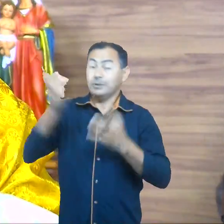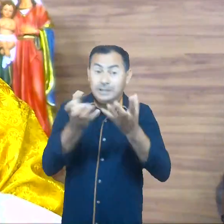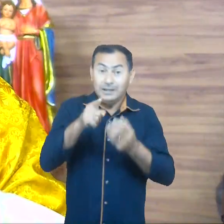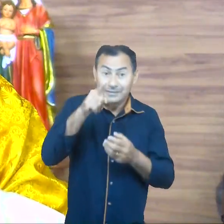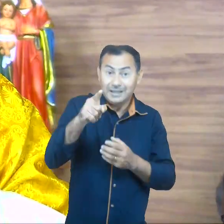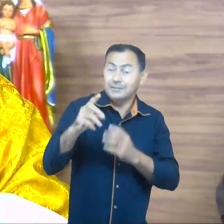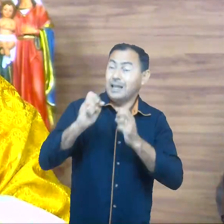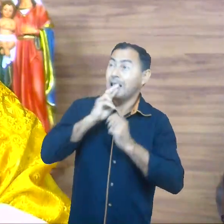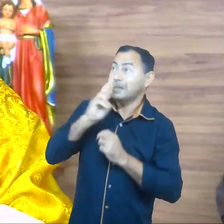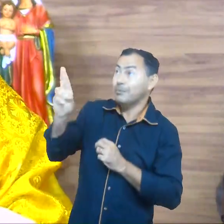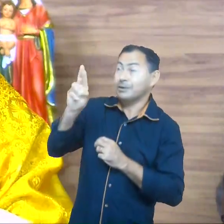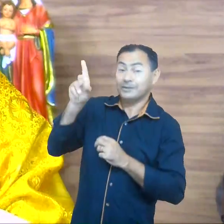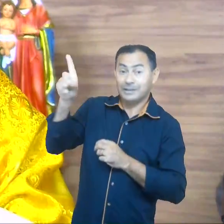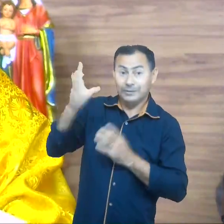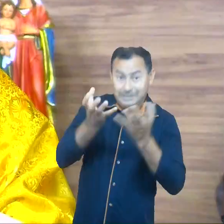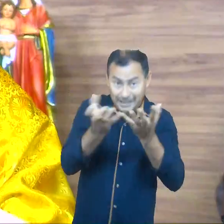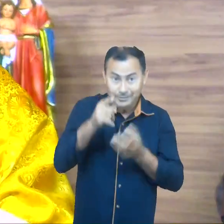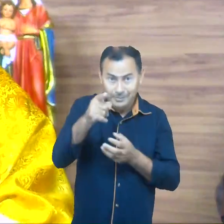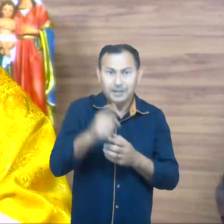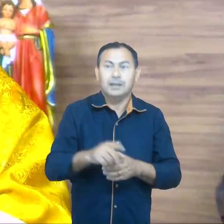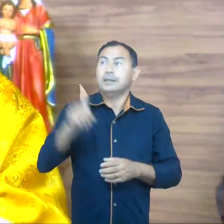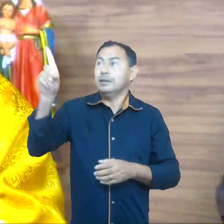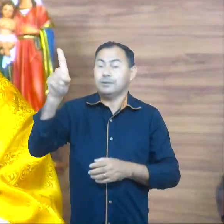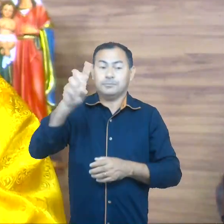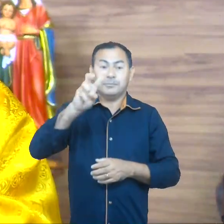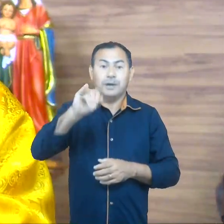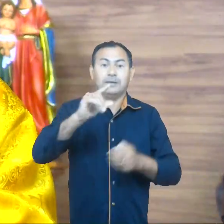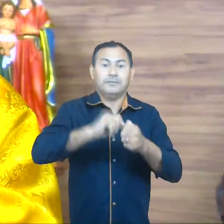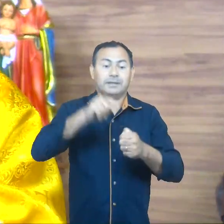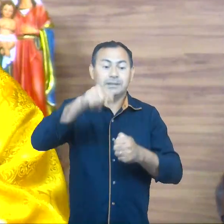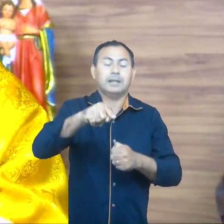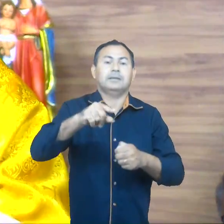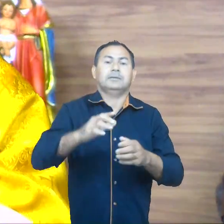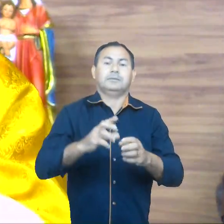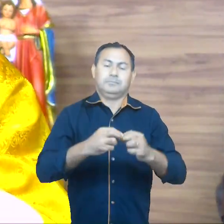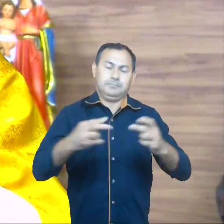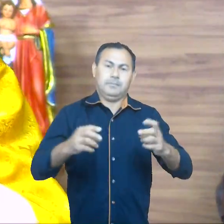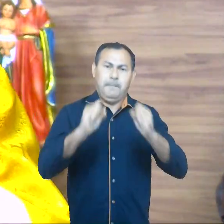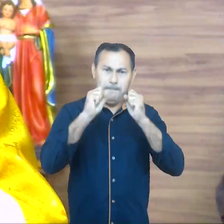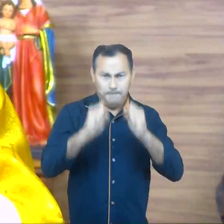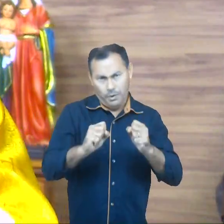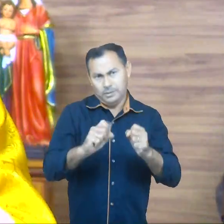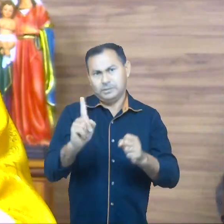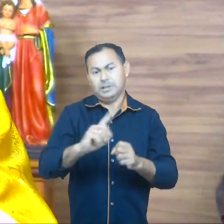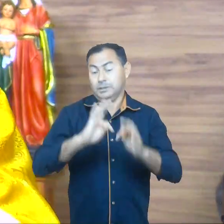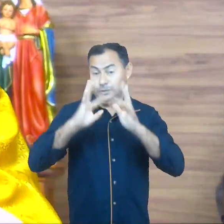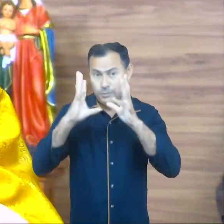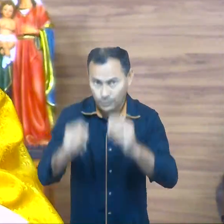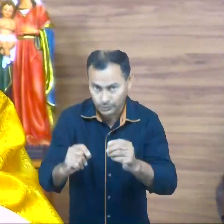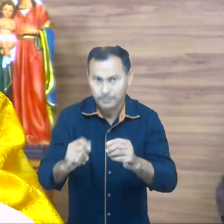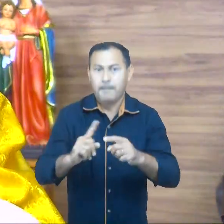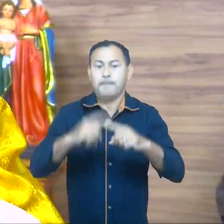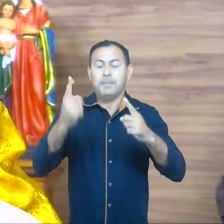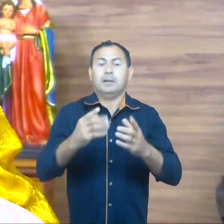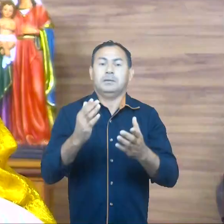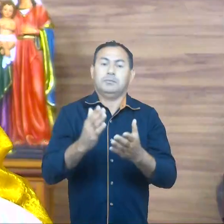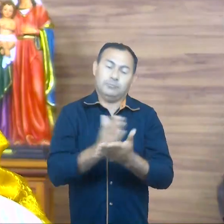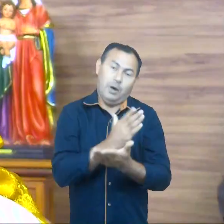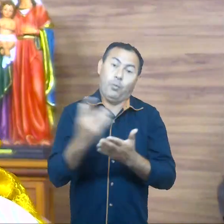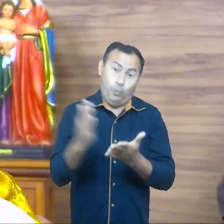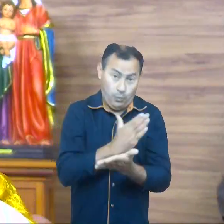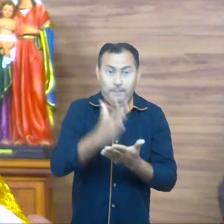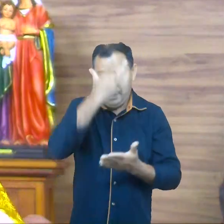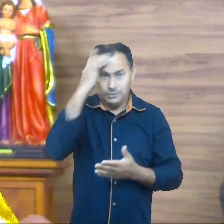você, ali Deus vai realizar algo. Pode não ser em todos, mas em alguém Deus